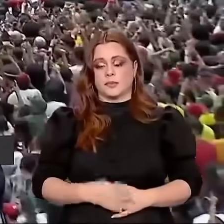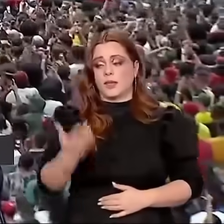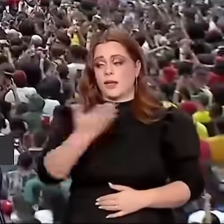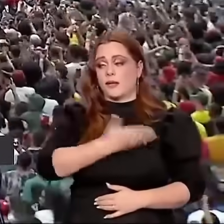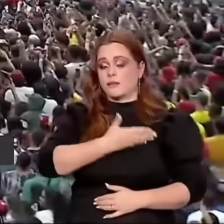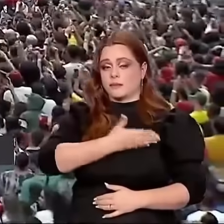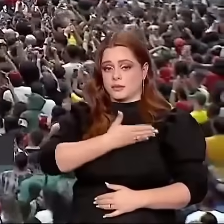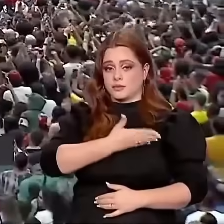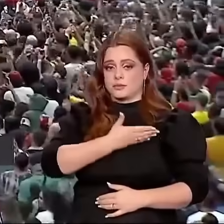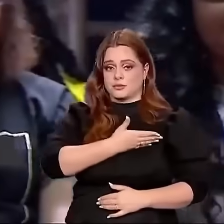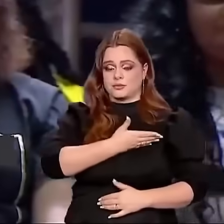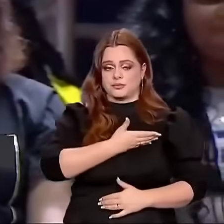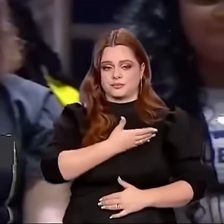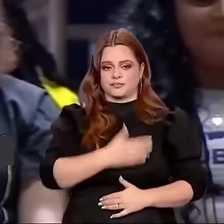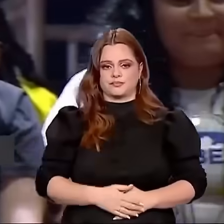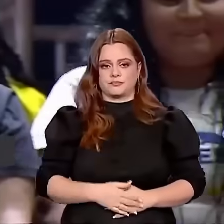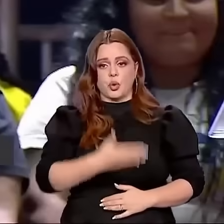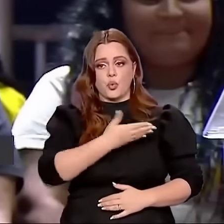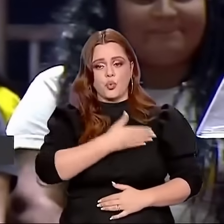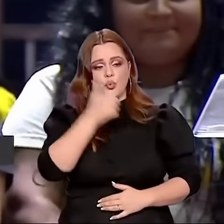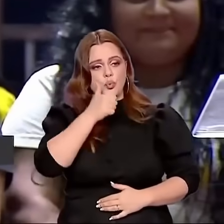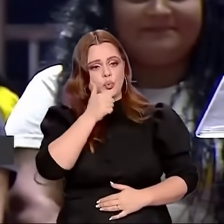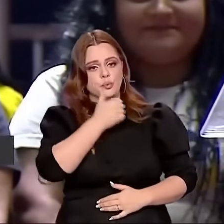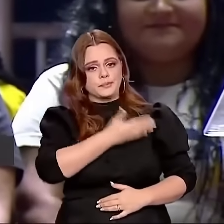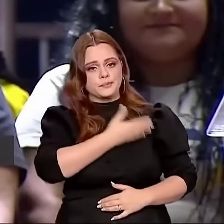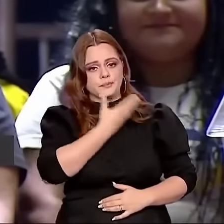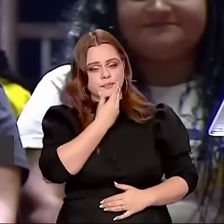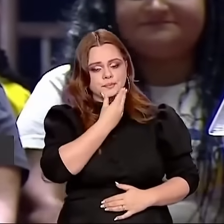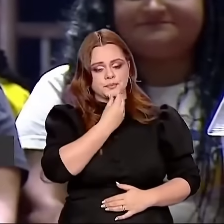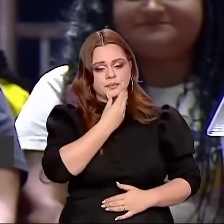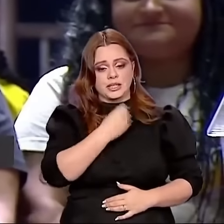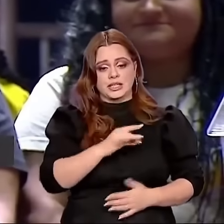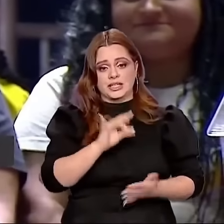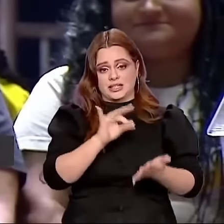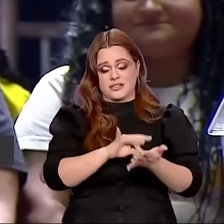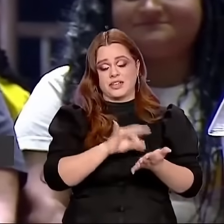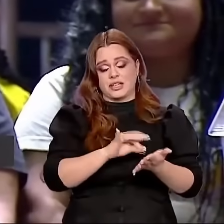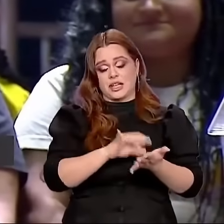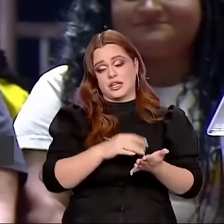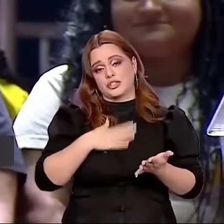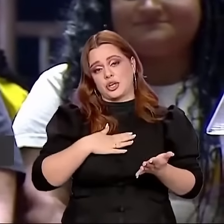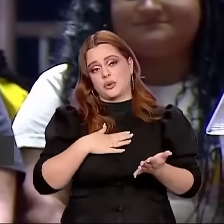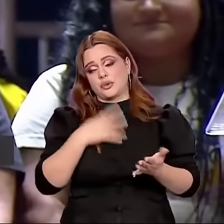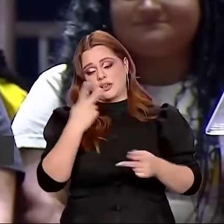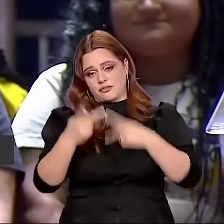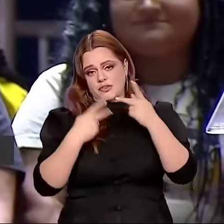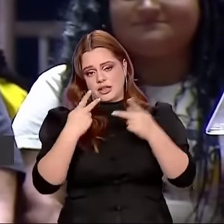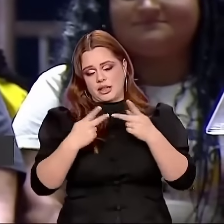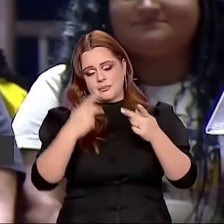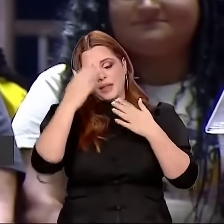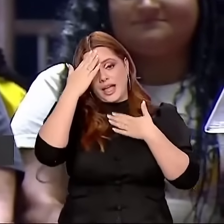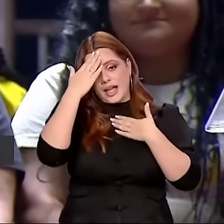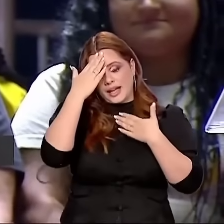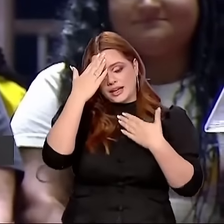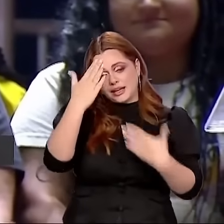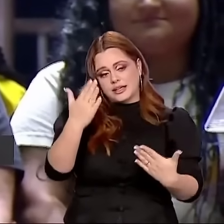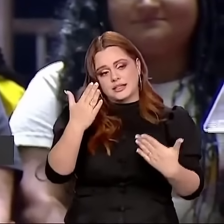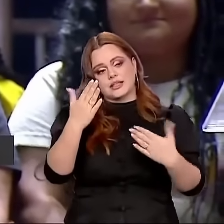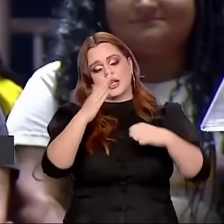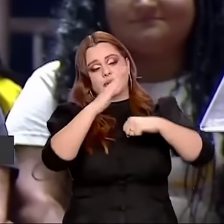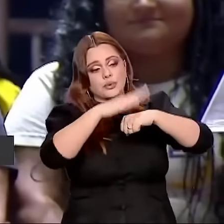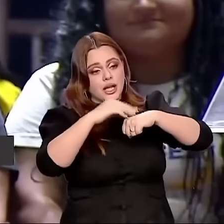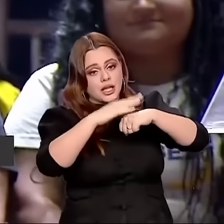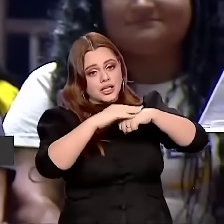Companheiros e companheiras, eu, na verdade, ia começar a minha fala agradecendo a solidariedade